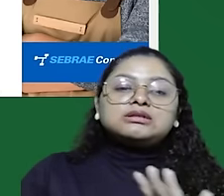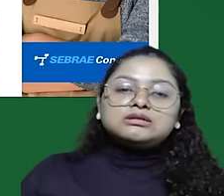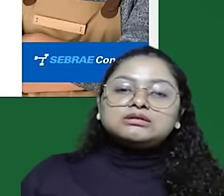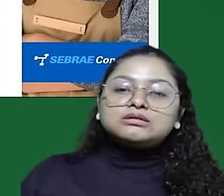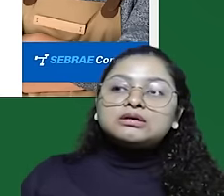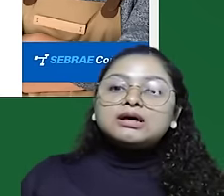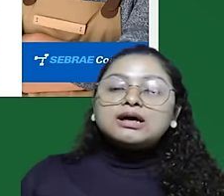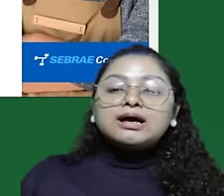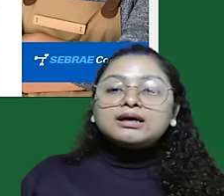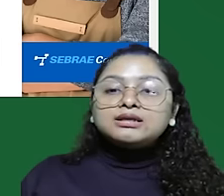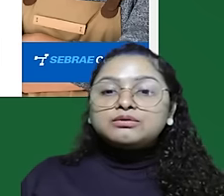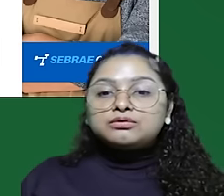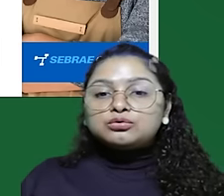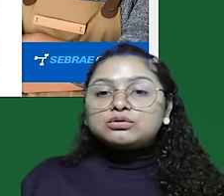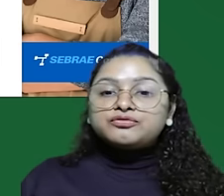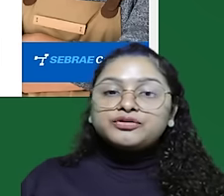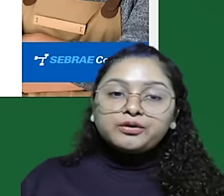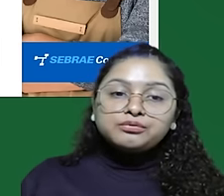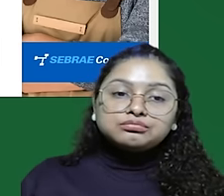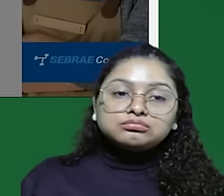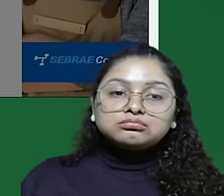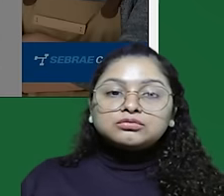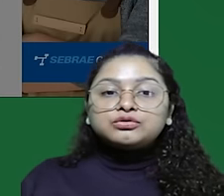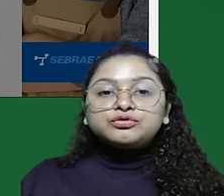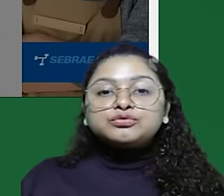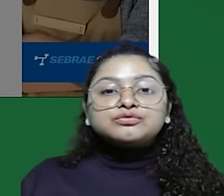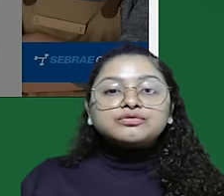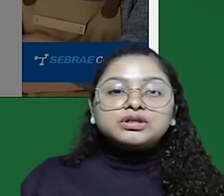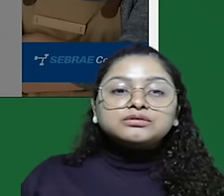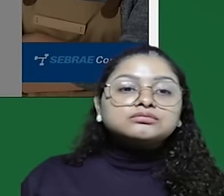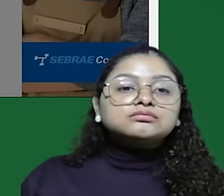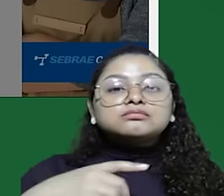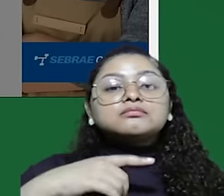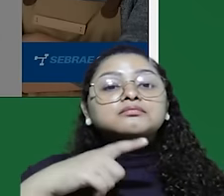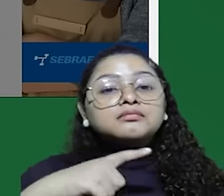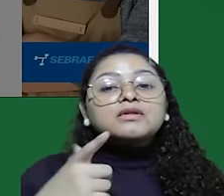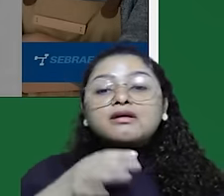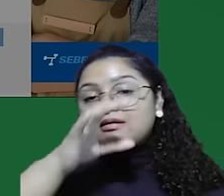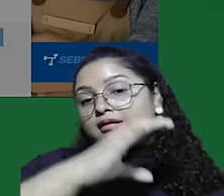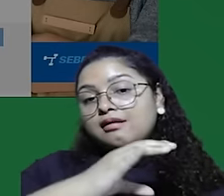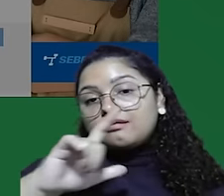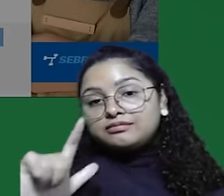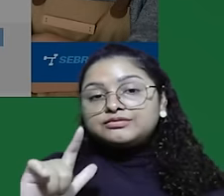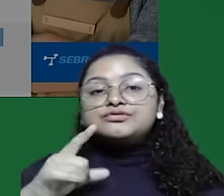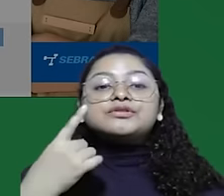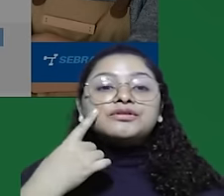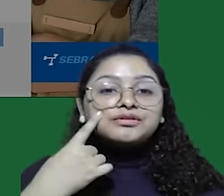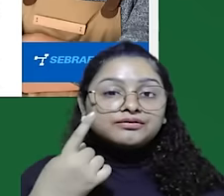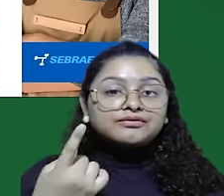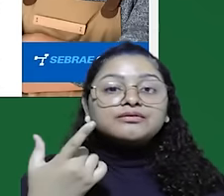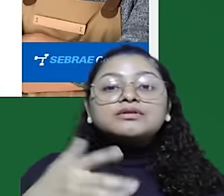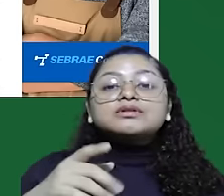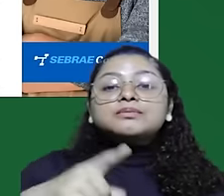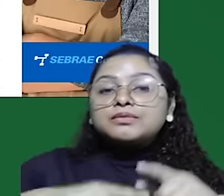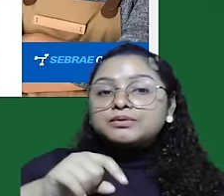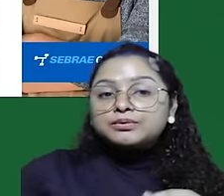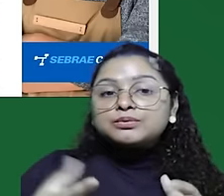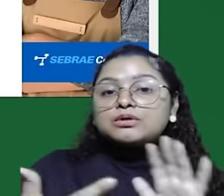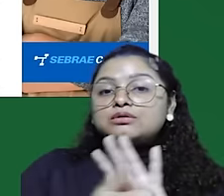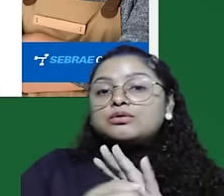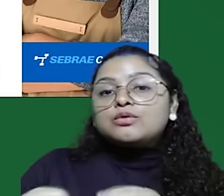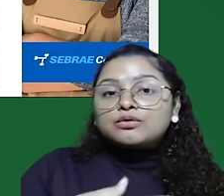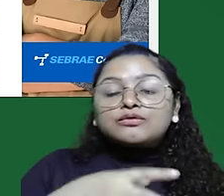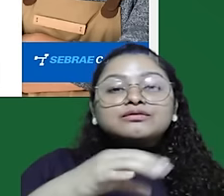então a gente já tem alguns aqui no cadastro de cliente então repara cadastrou o produto cadastrou agora o